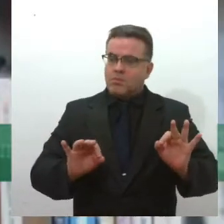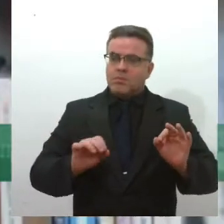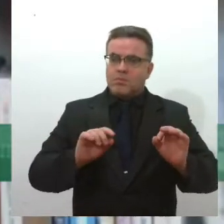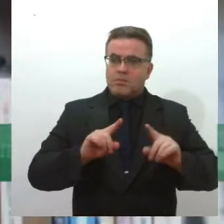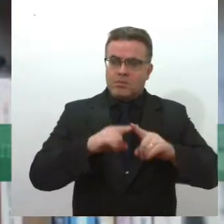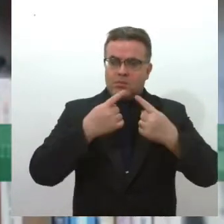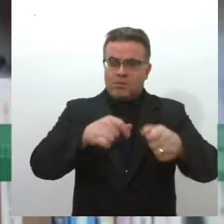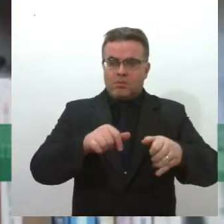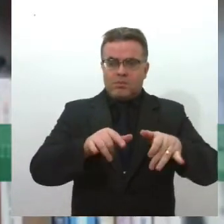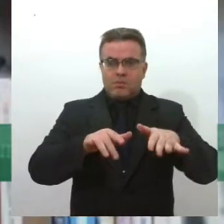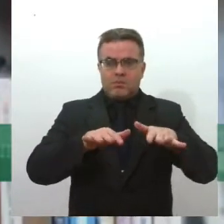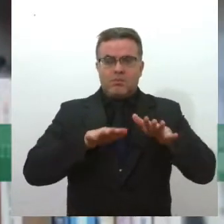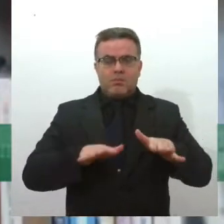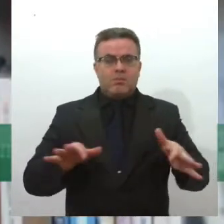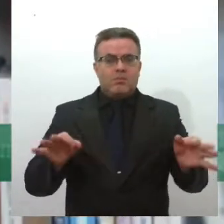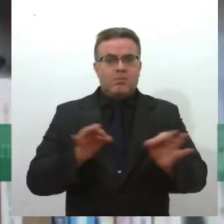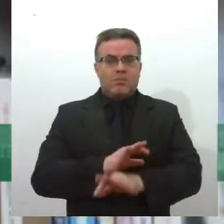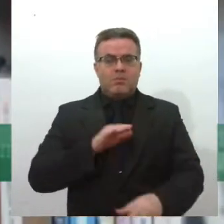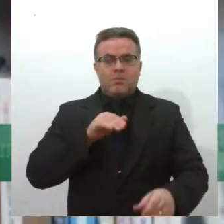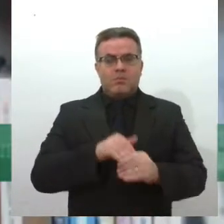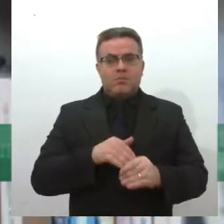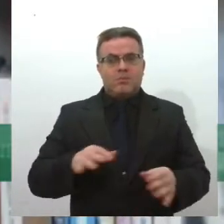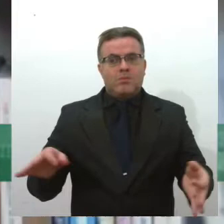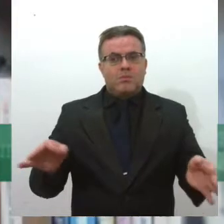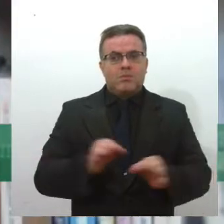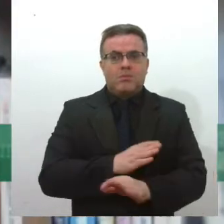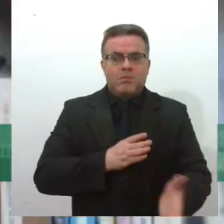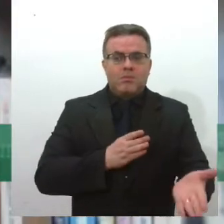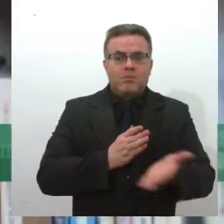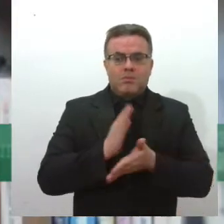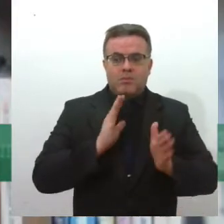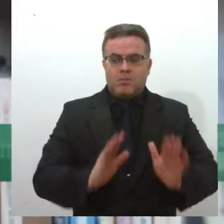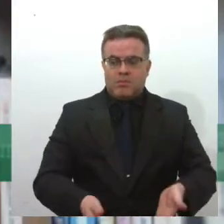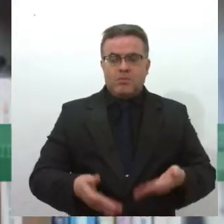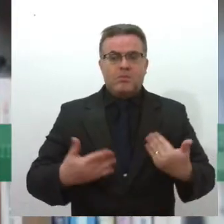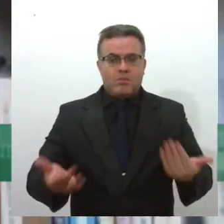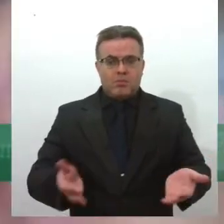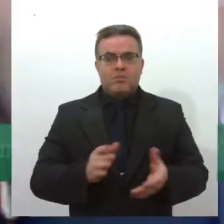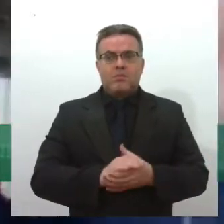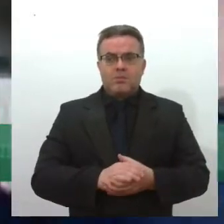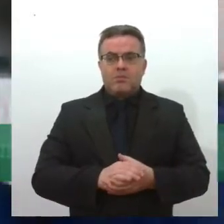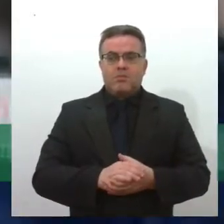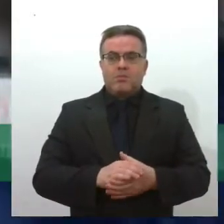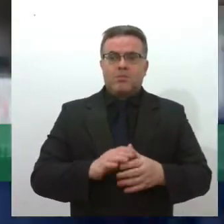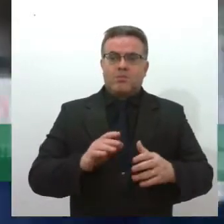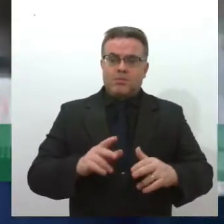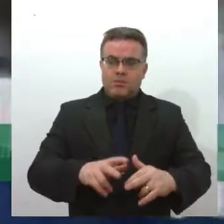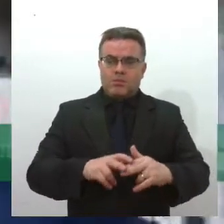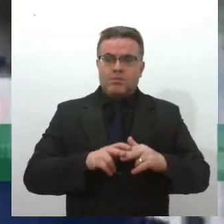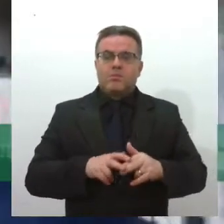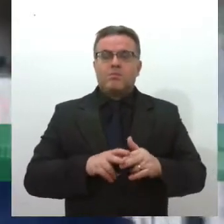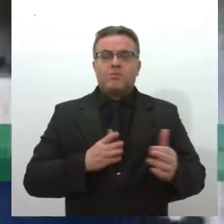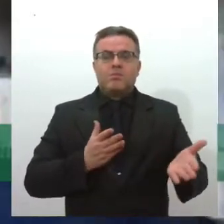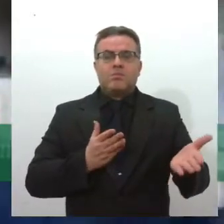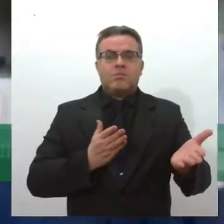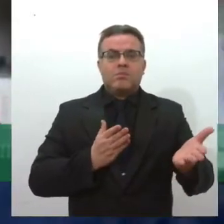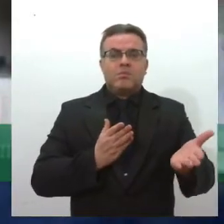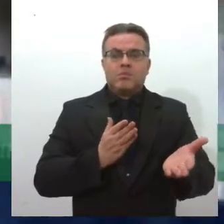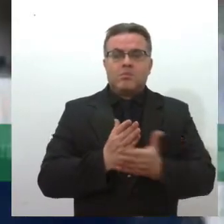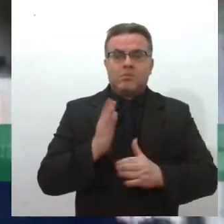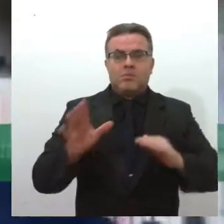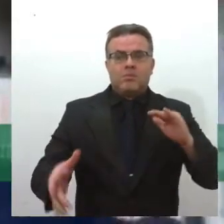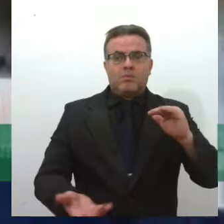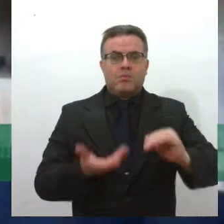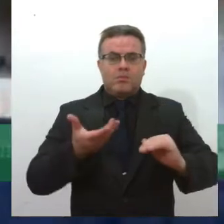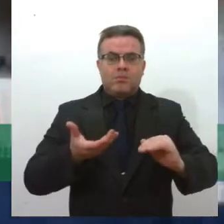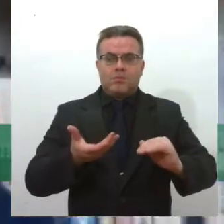A sua urgência de votação foi aprovada em recordes 8 minutos, foi aprovado lá na Câmara e chegou